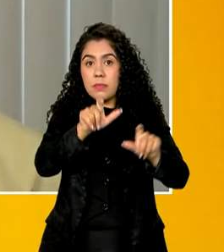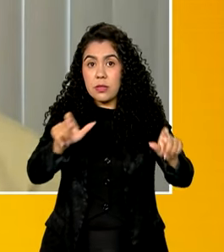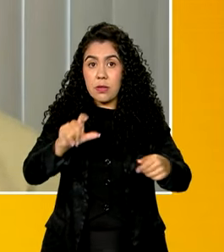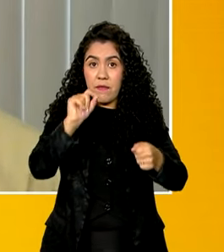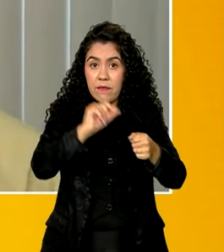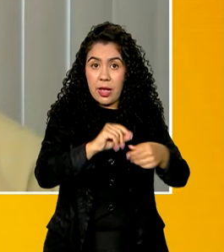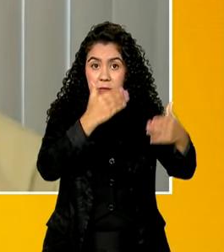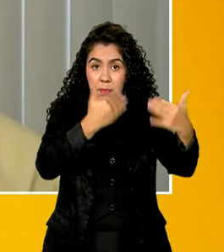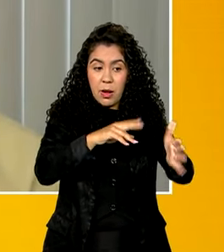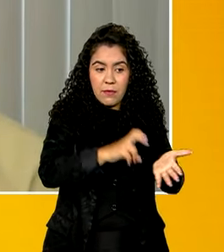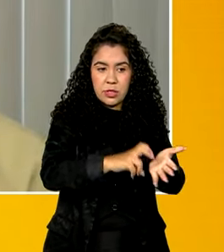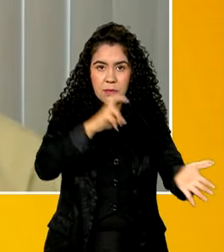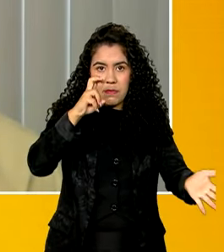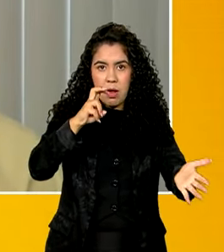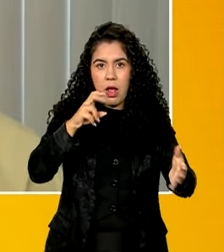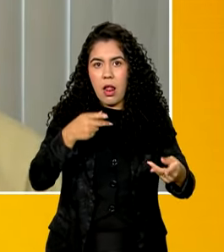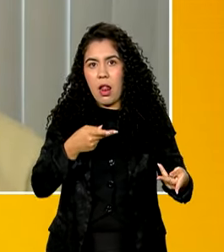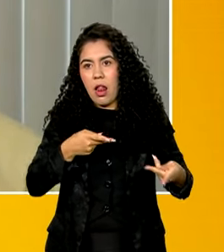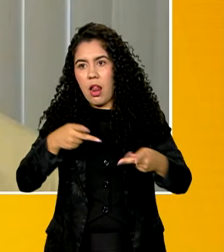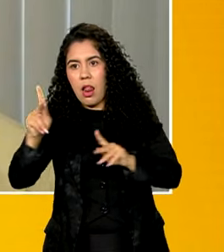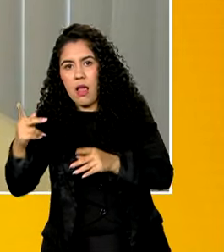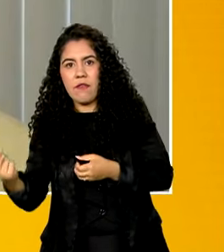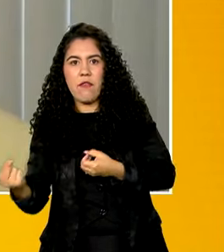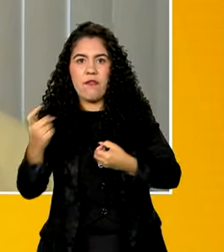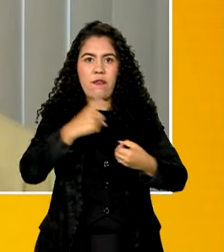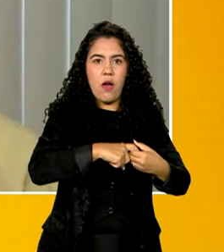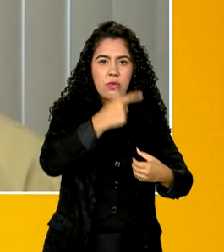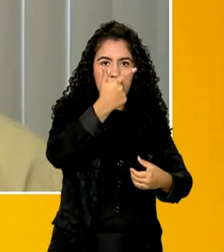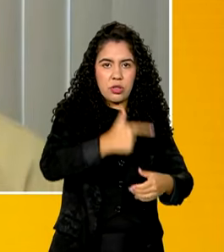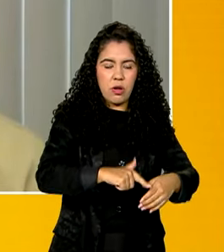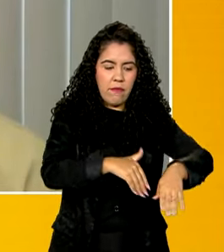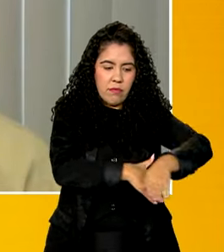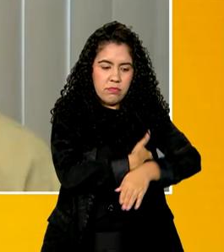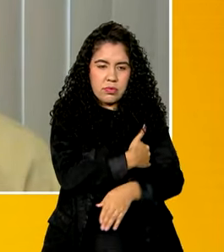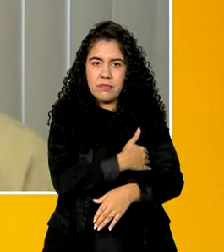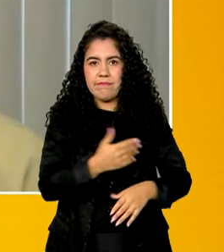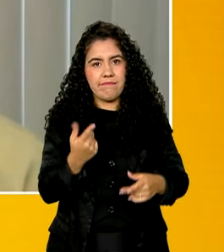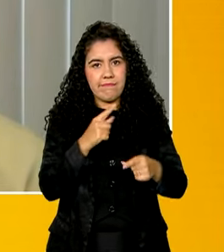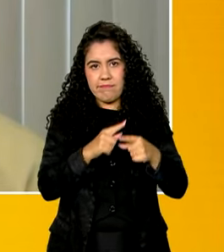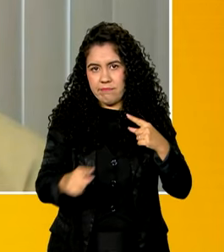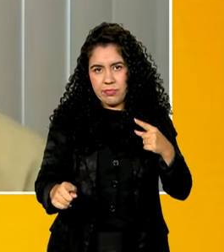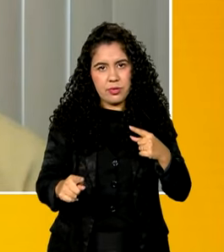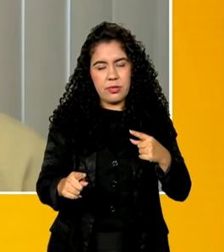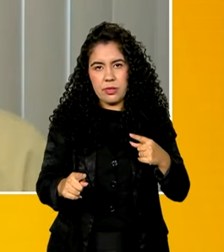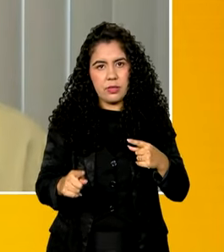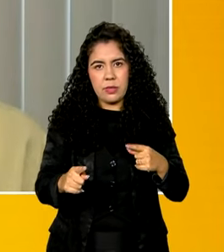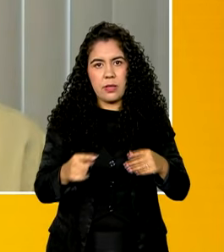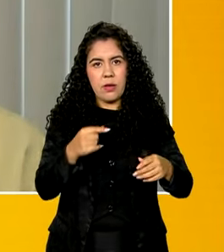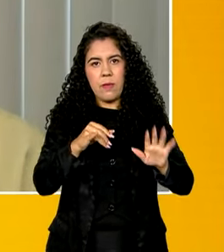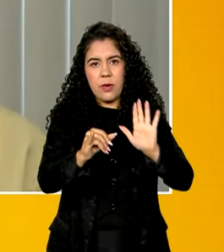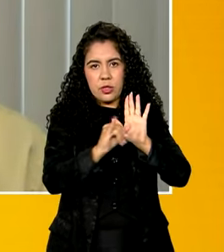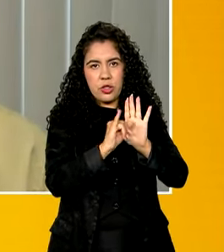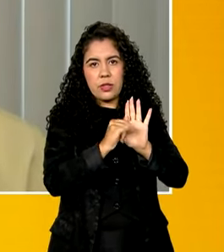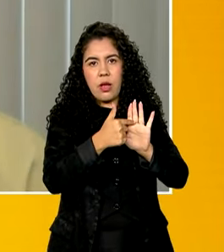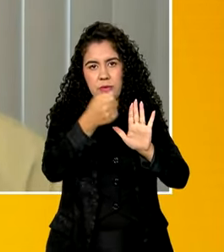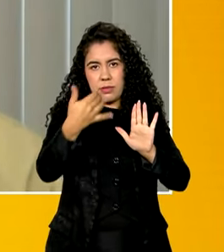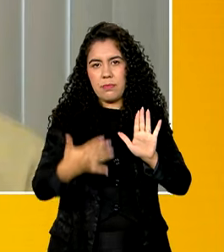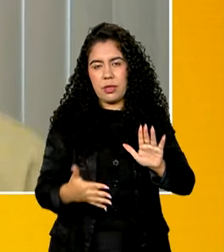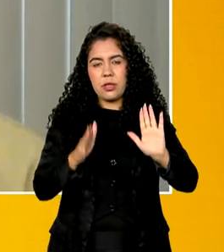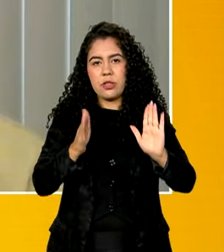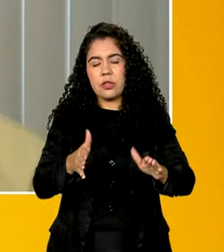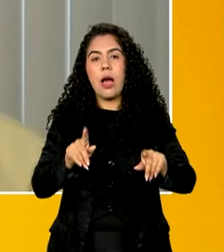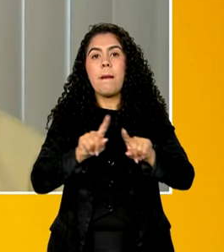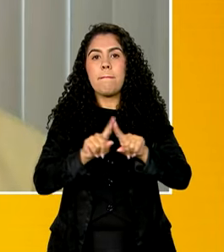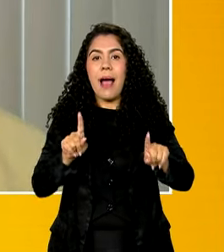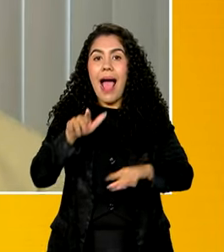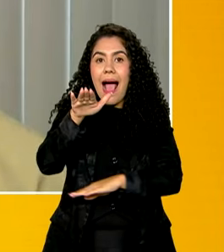guardar, não pode voltar com ele em mãos para a prova na parte da tarde, porque isso é proibido pelo edital. Mas aí, na parte da tarde, ele